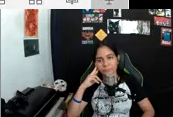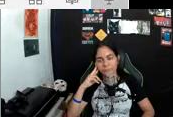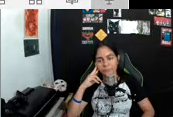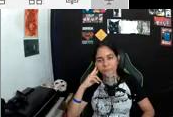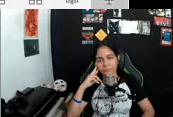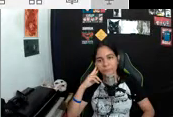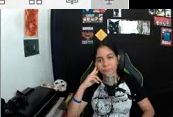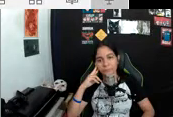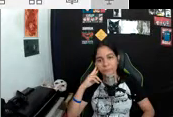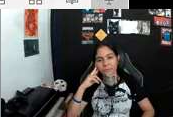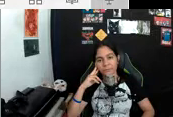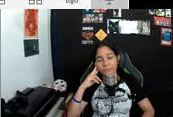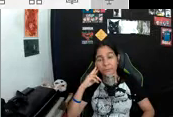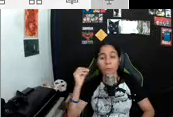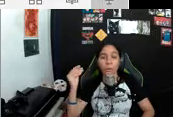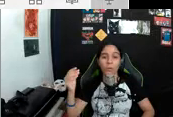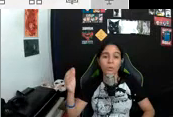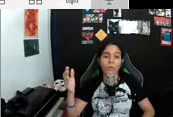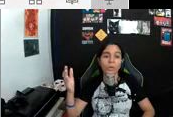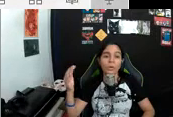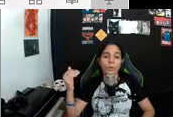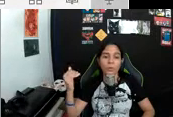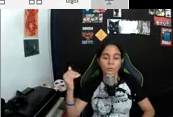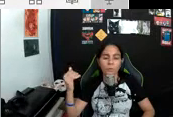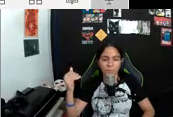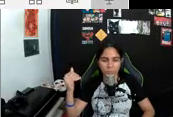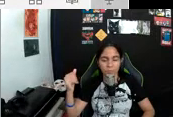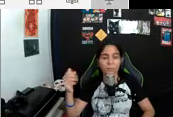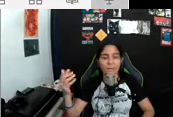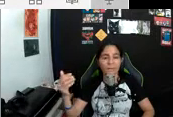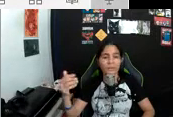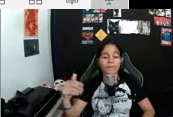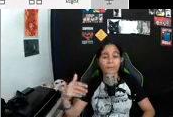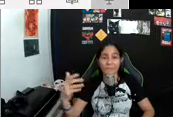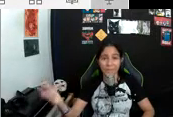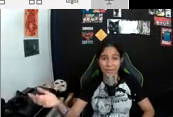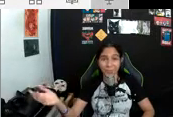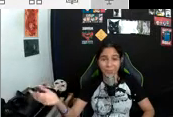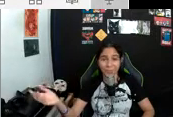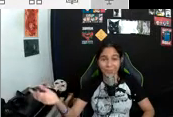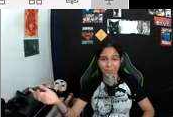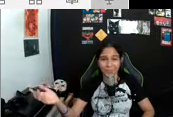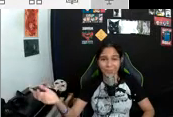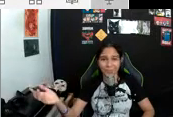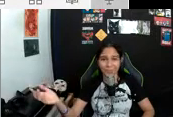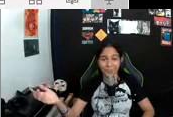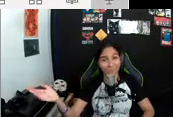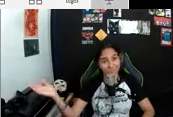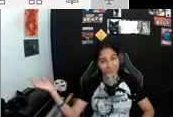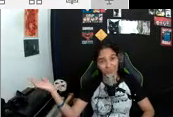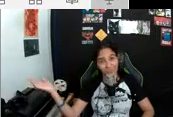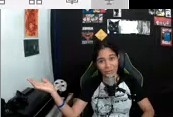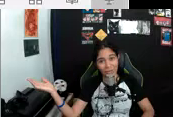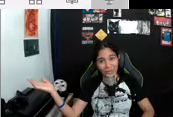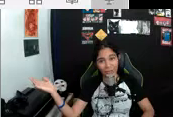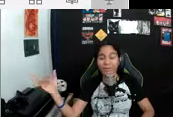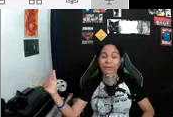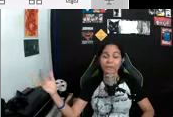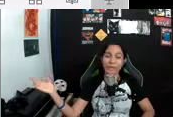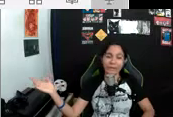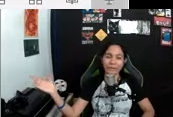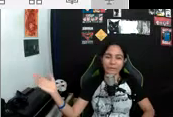gritando, caminhando normal. A pessoa vê que ele está fingindo. O médico ele vai fazer exames. Não